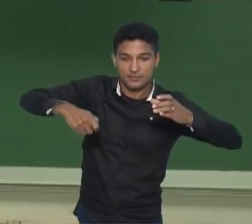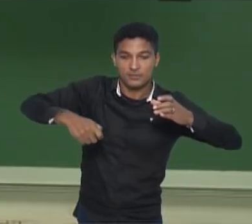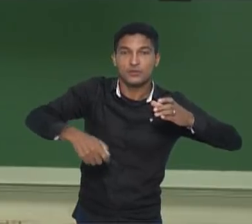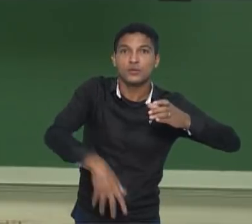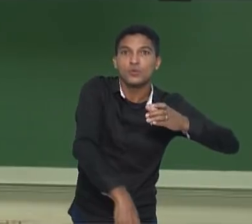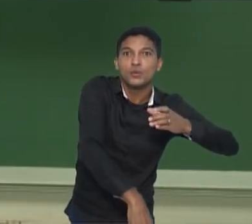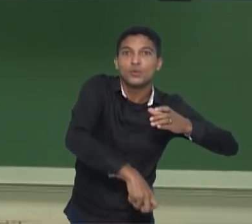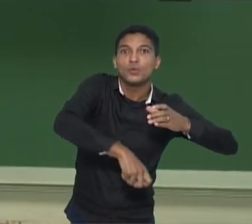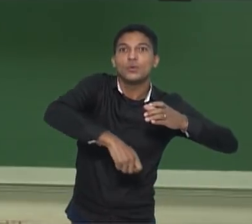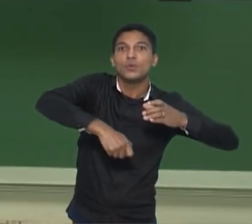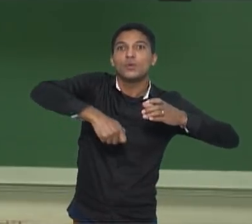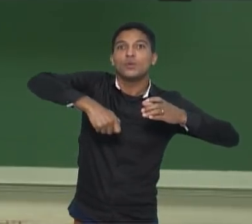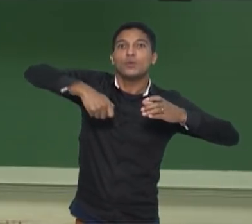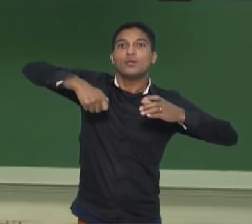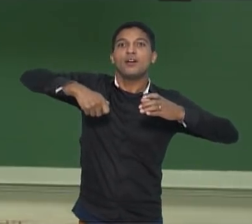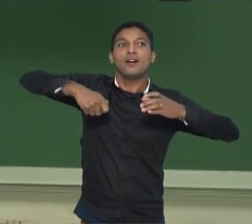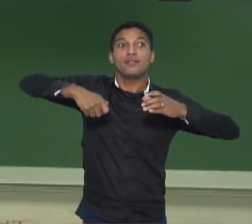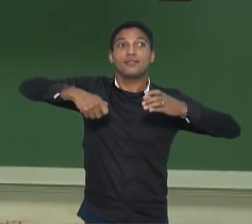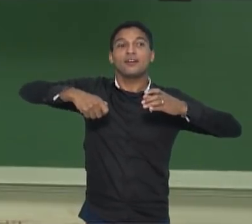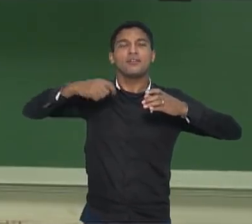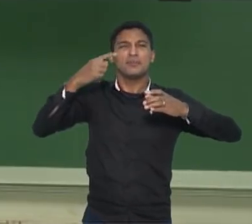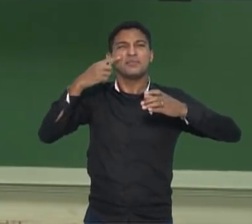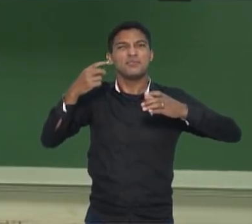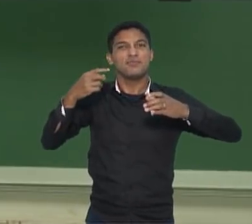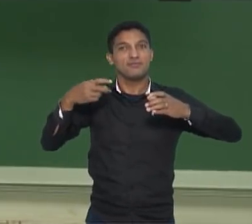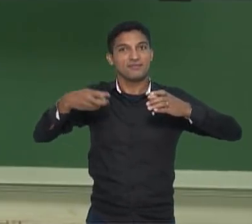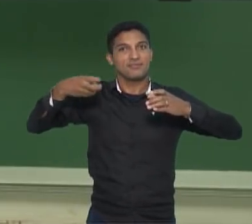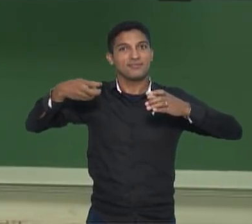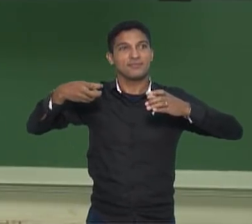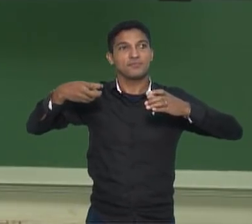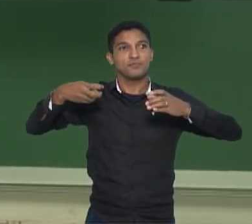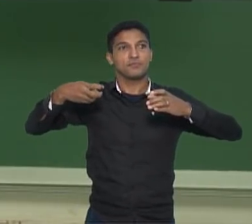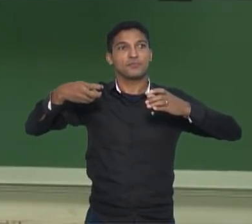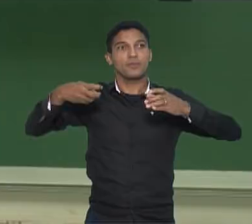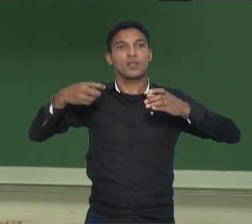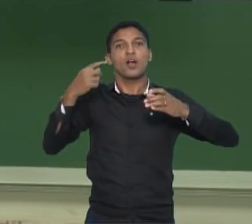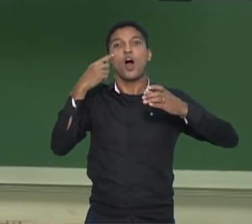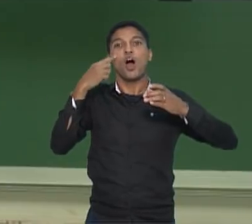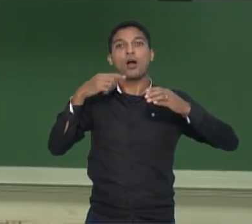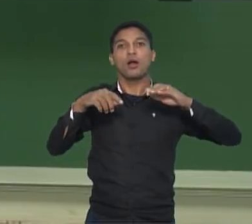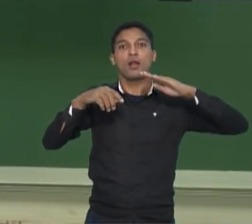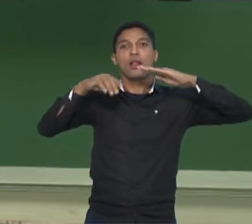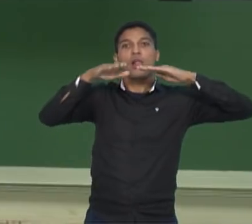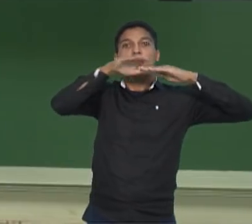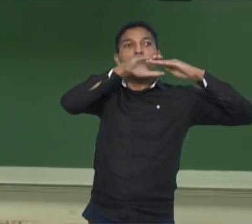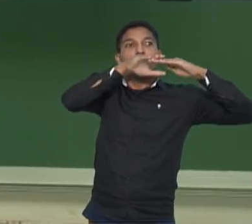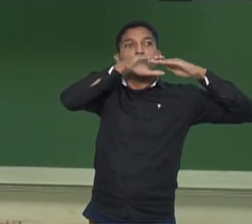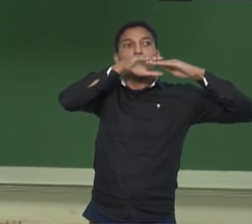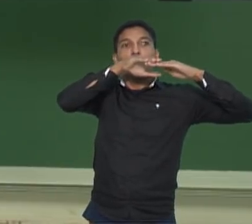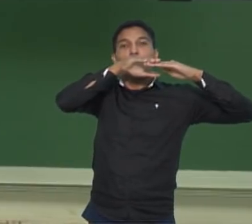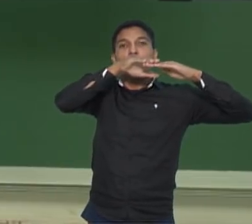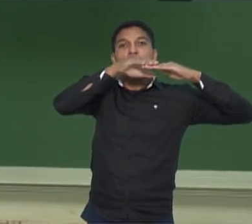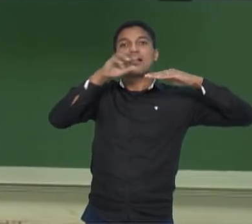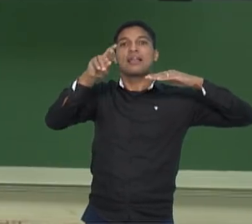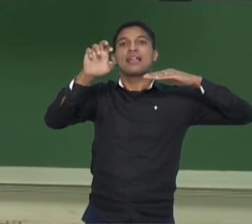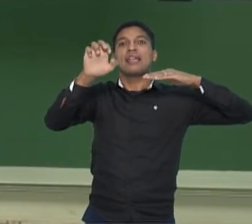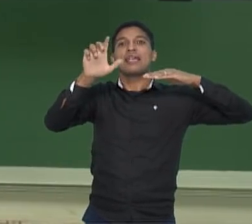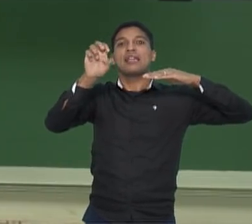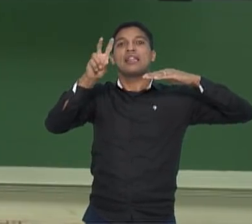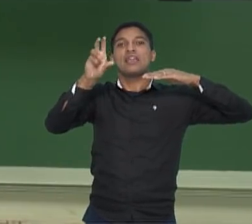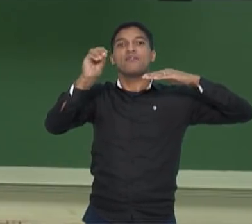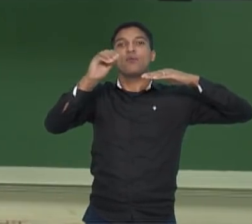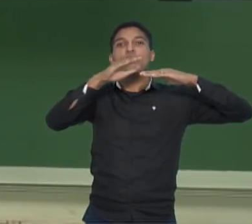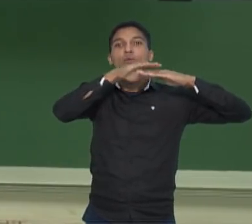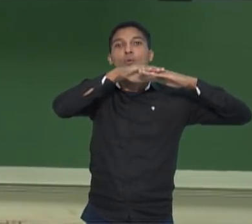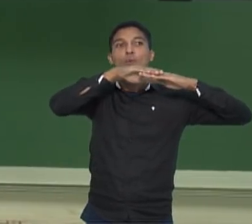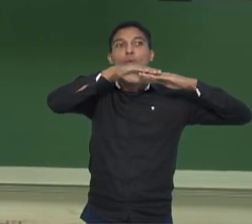Enfim, bem interessante aqui. E olha, repare que o relevo abaixou de altitude aqui, dando a